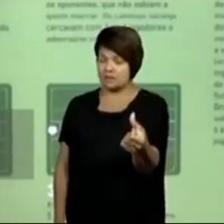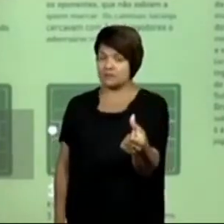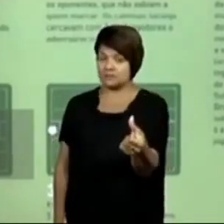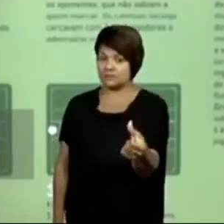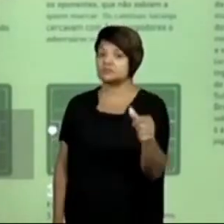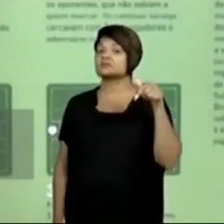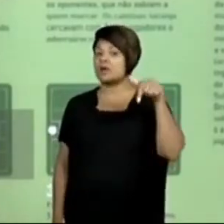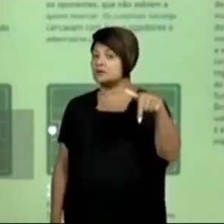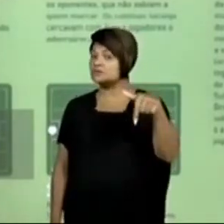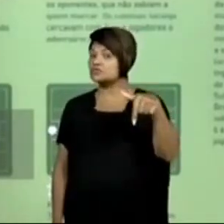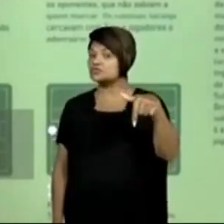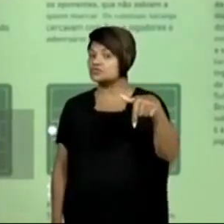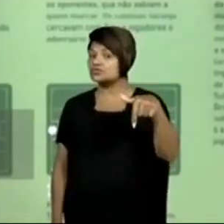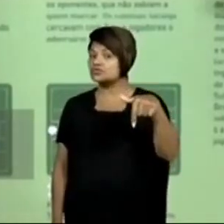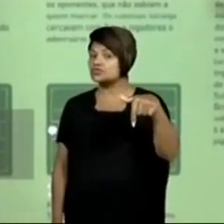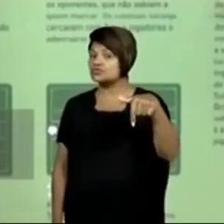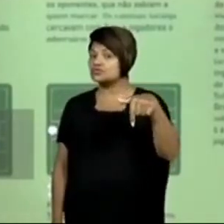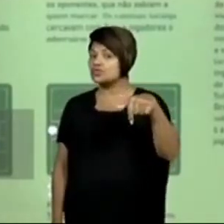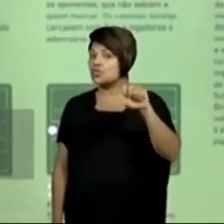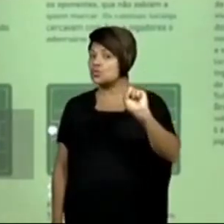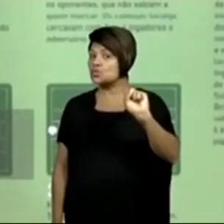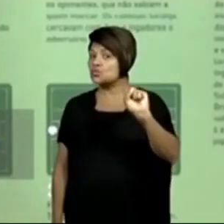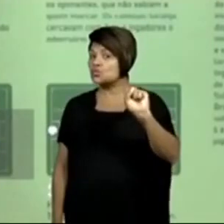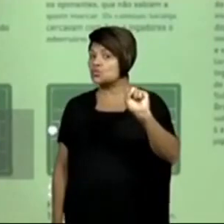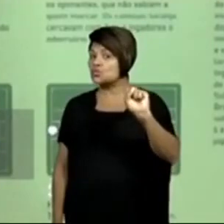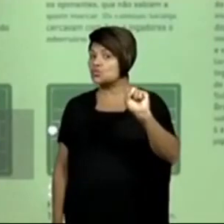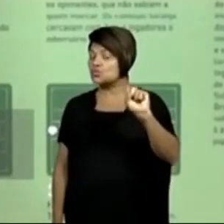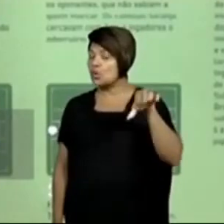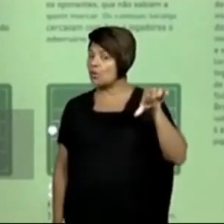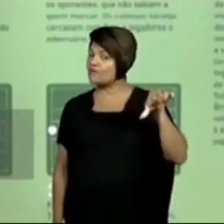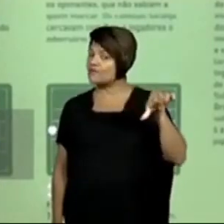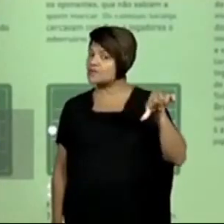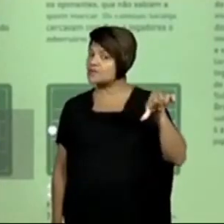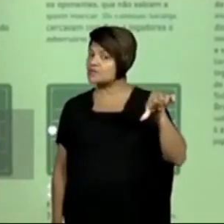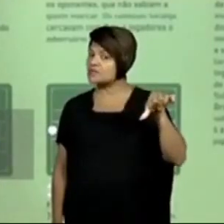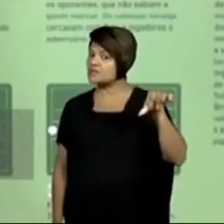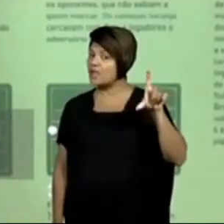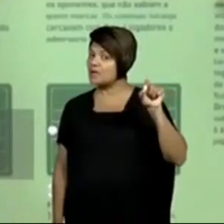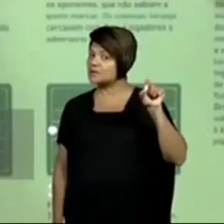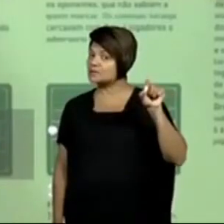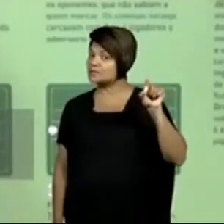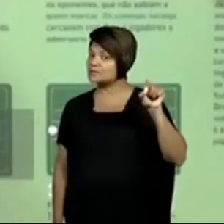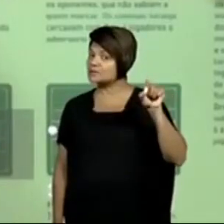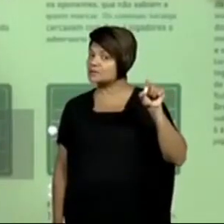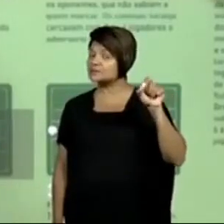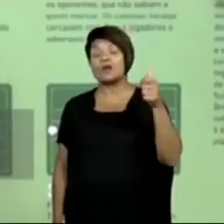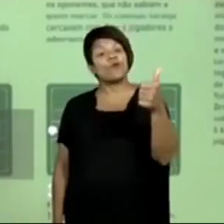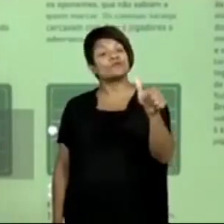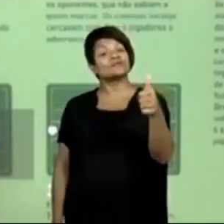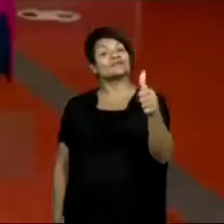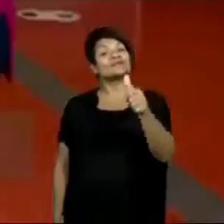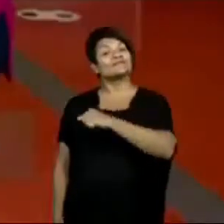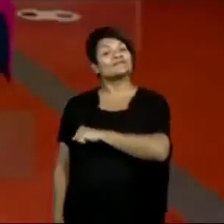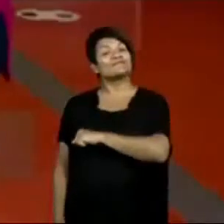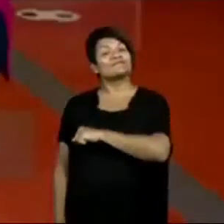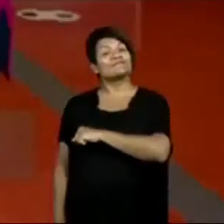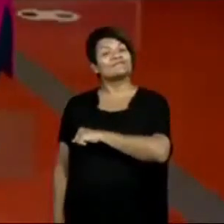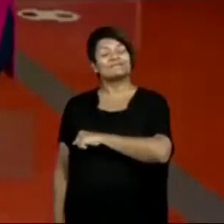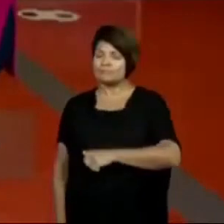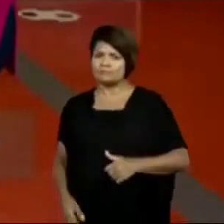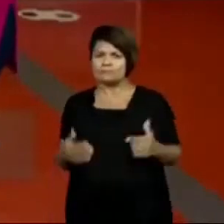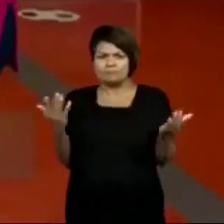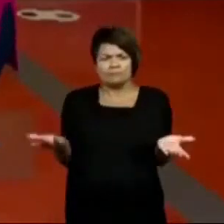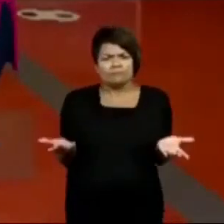6, 7, 8, 9, 10 e 11. Pro, será que